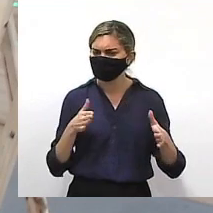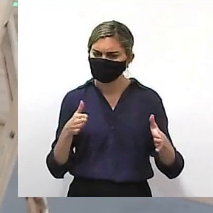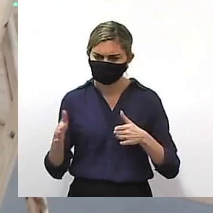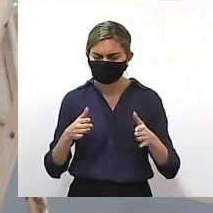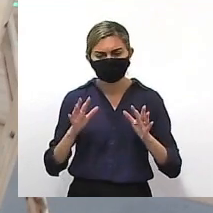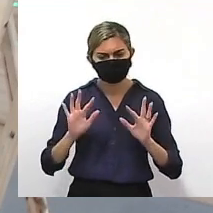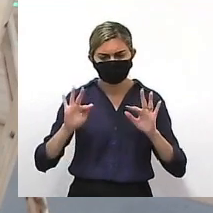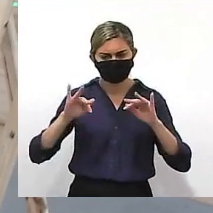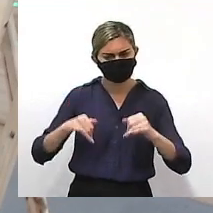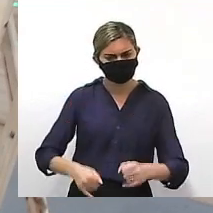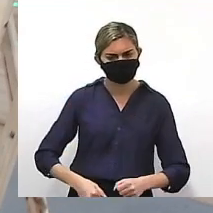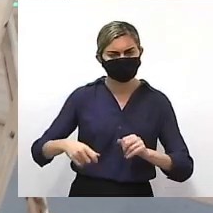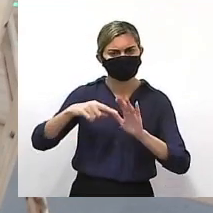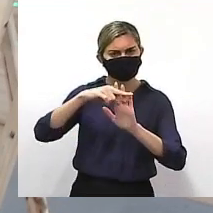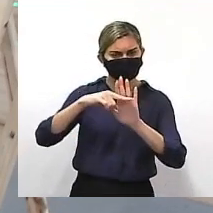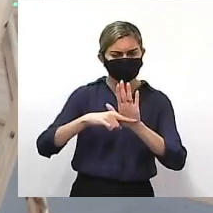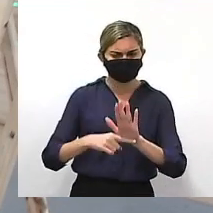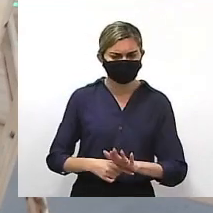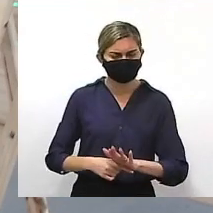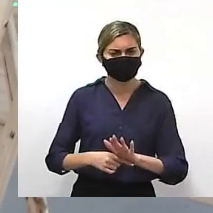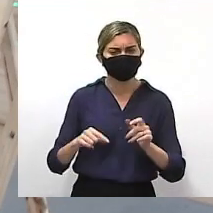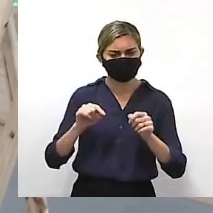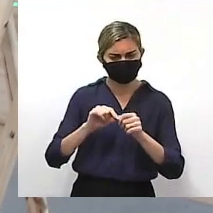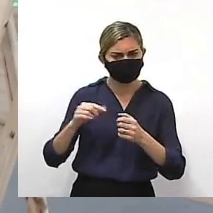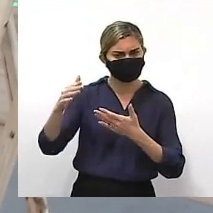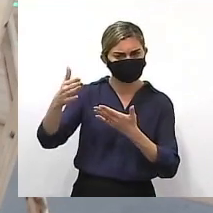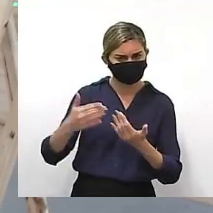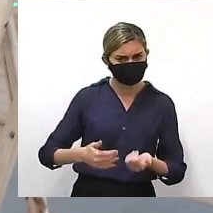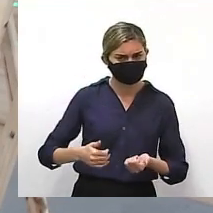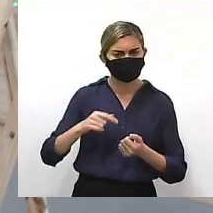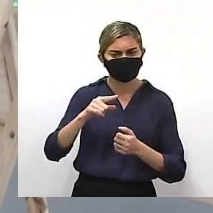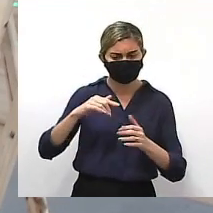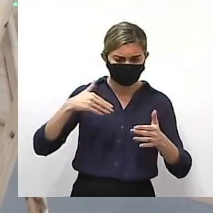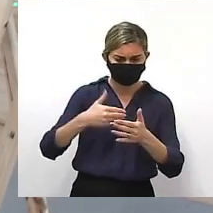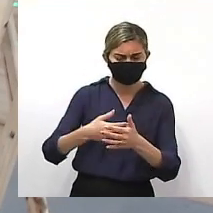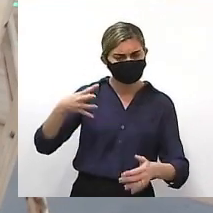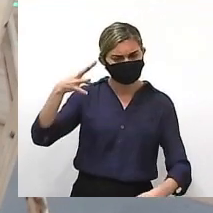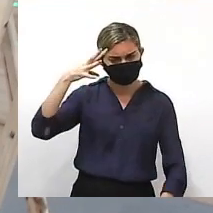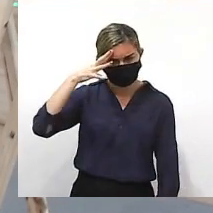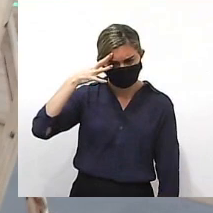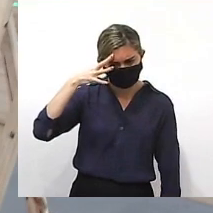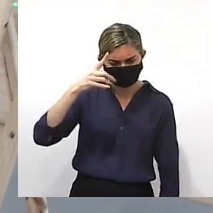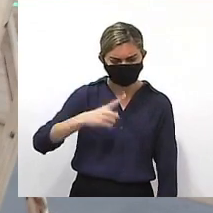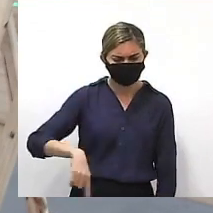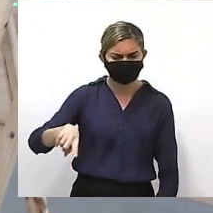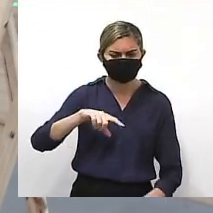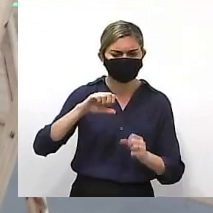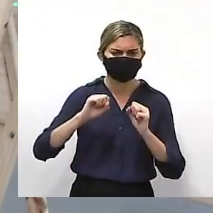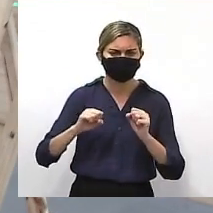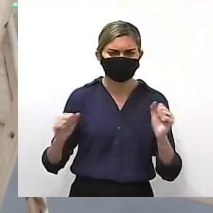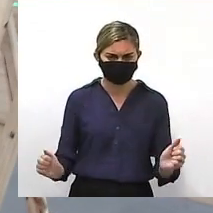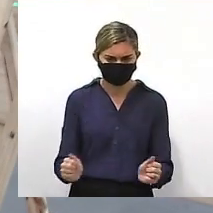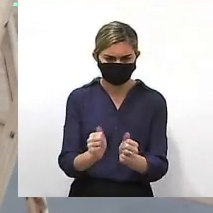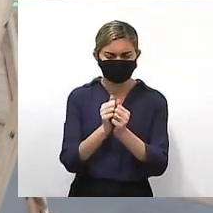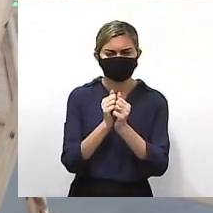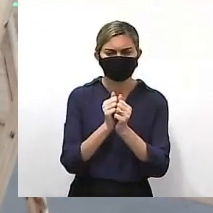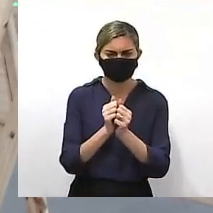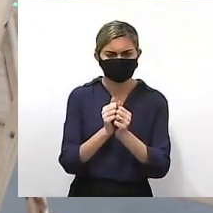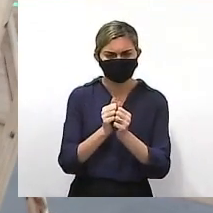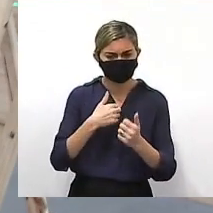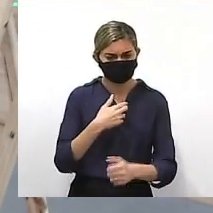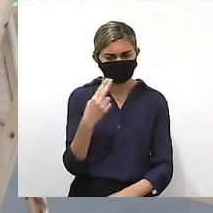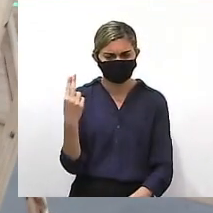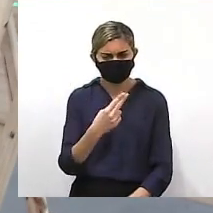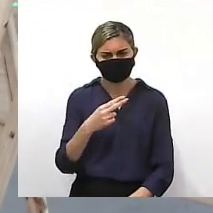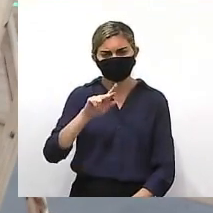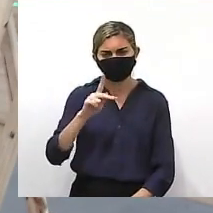eu finalizo o programa e faço uma chamada para na próxima quarta-feira nós possamos estar juntos. O meu nome é